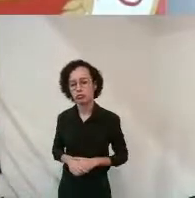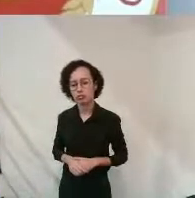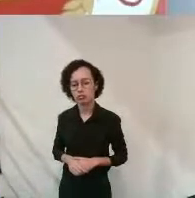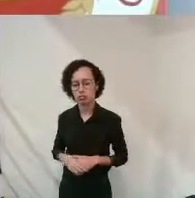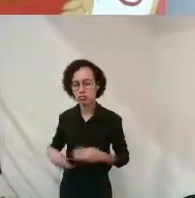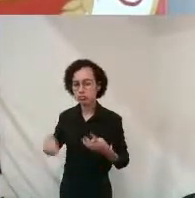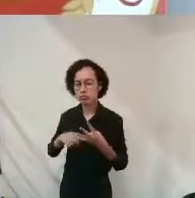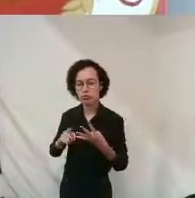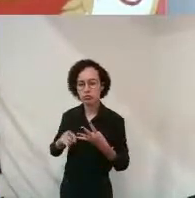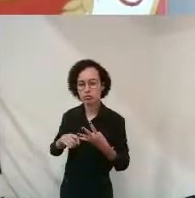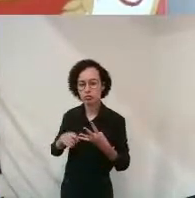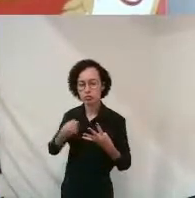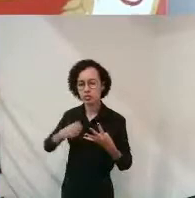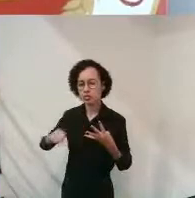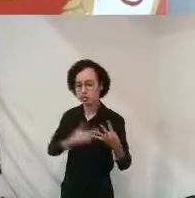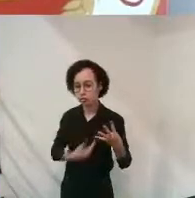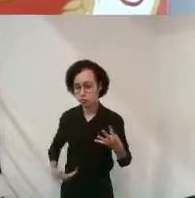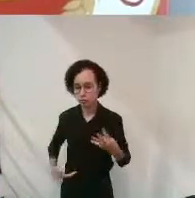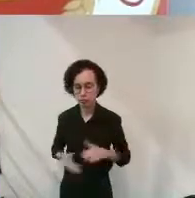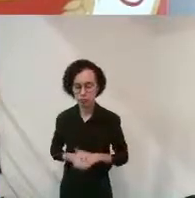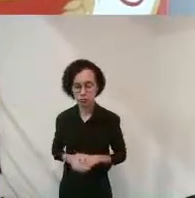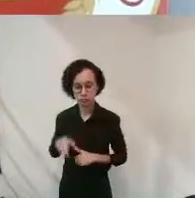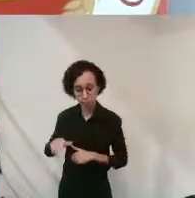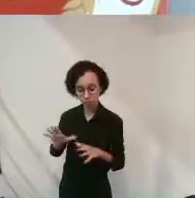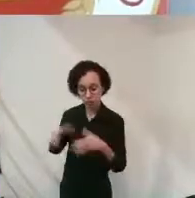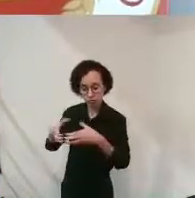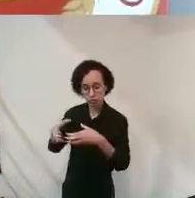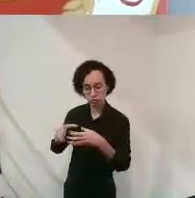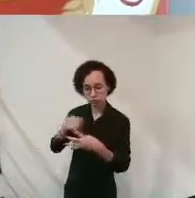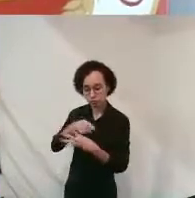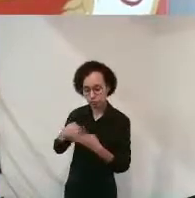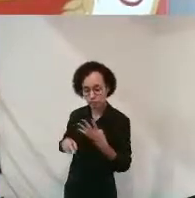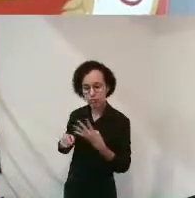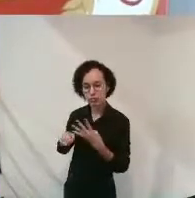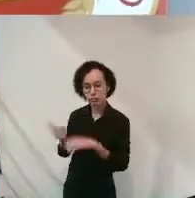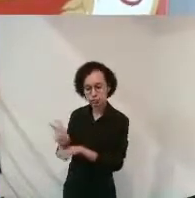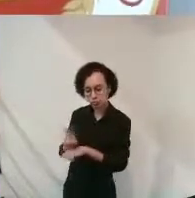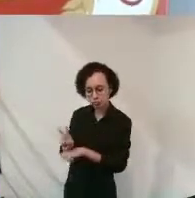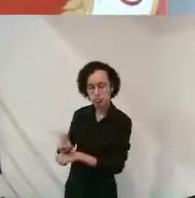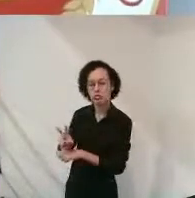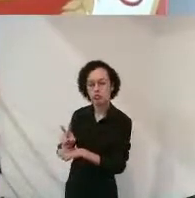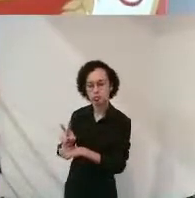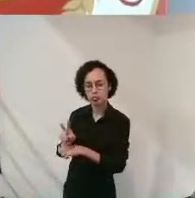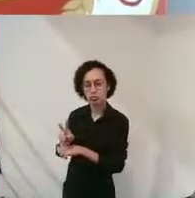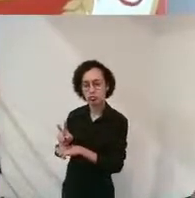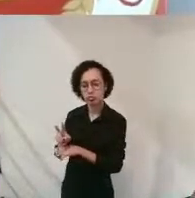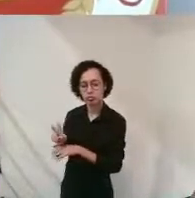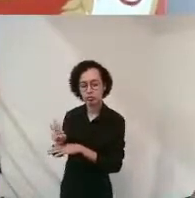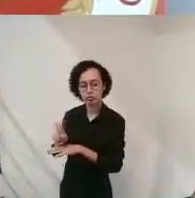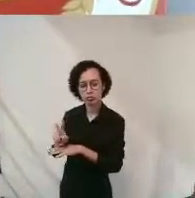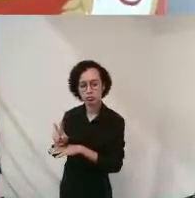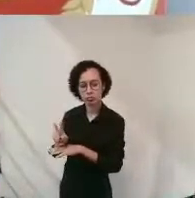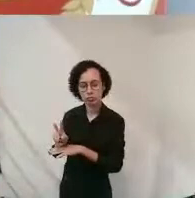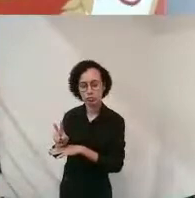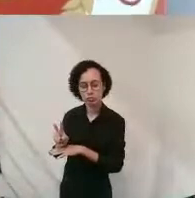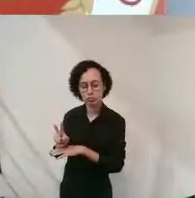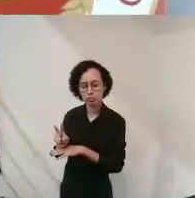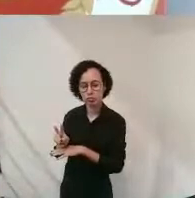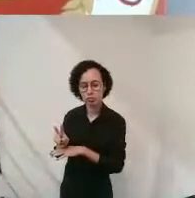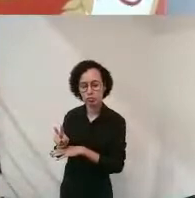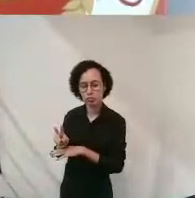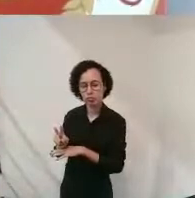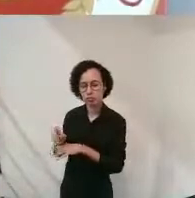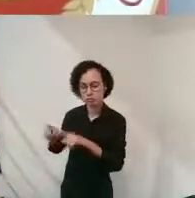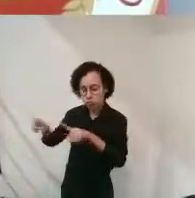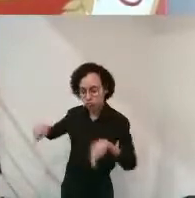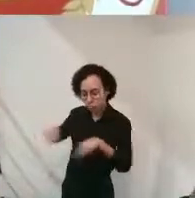pela Defensoria Pública. Esse grupo ele faz inspeções nos galpões de reciclagem,